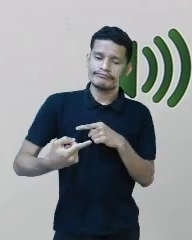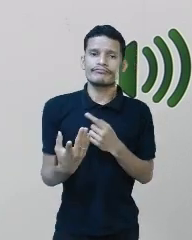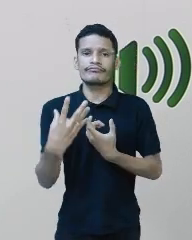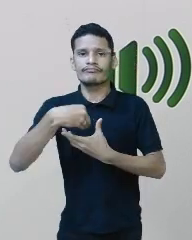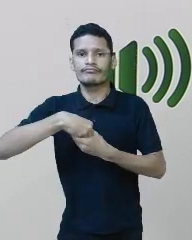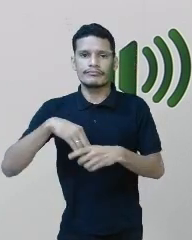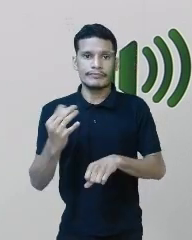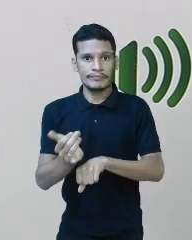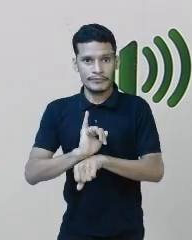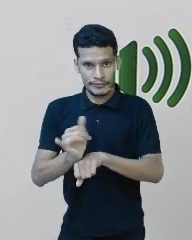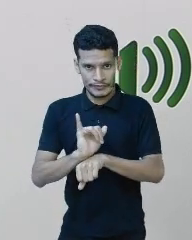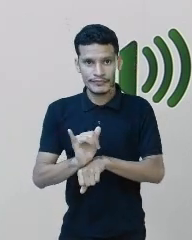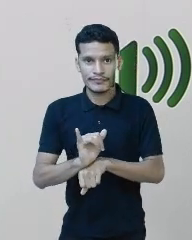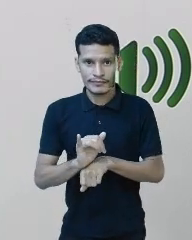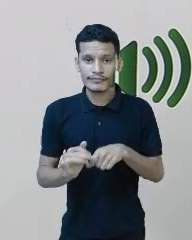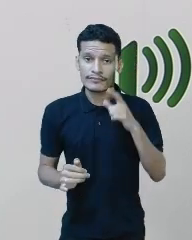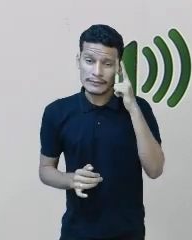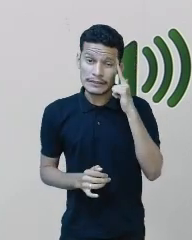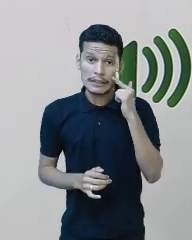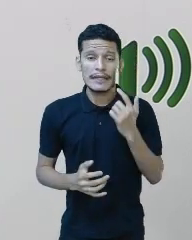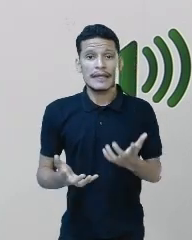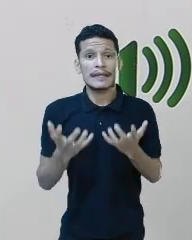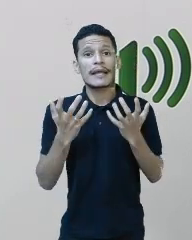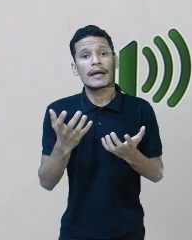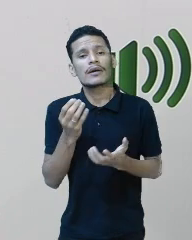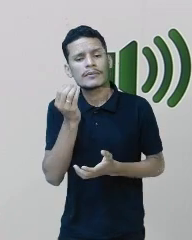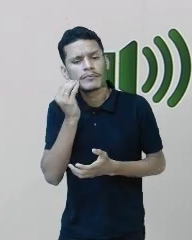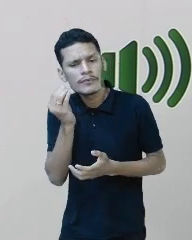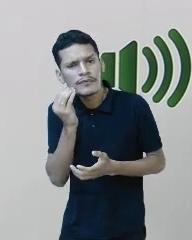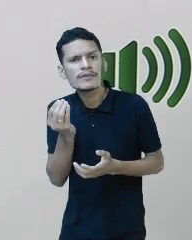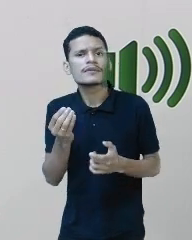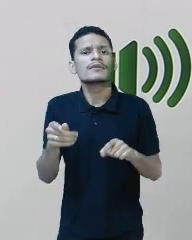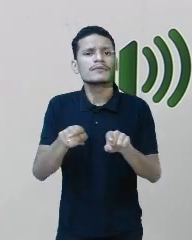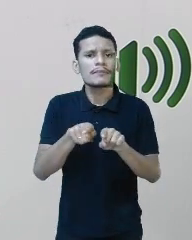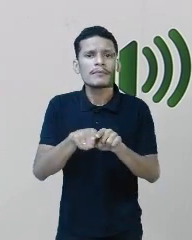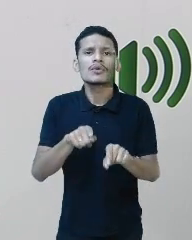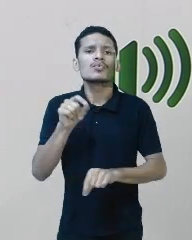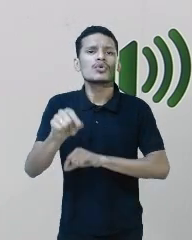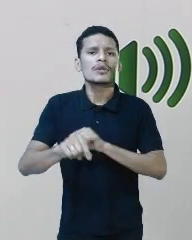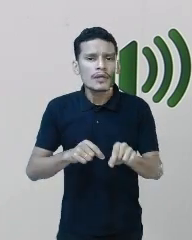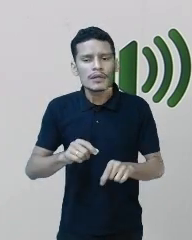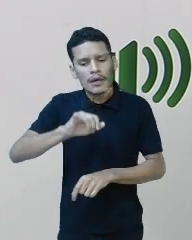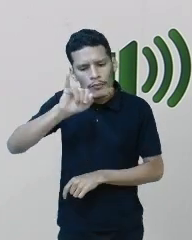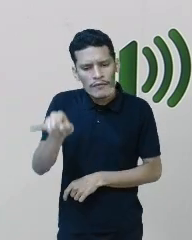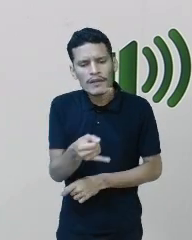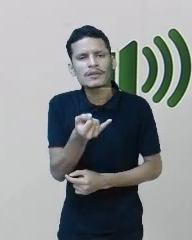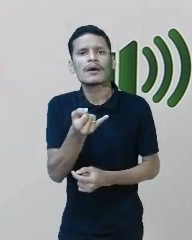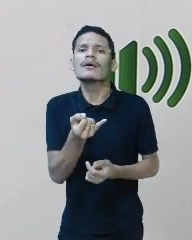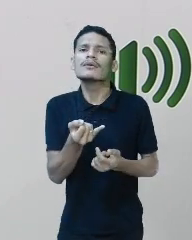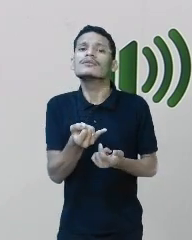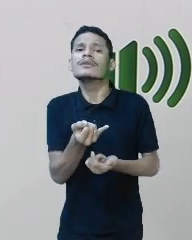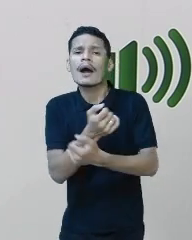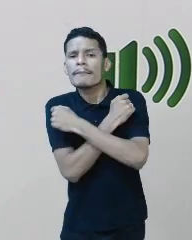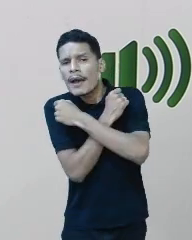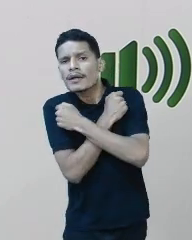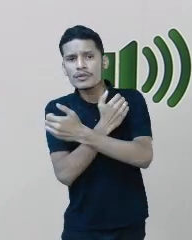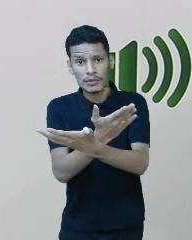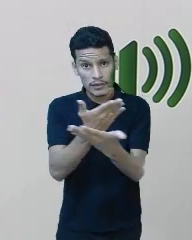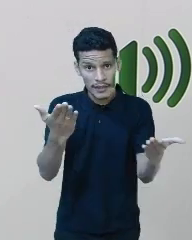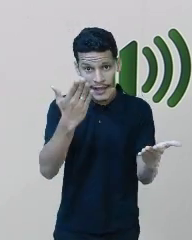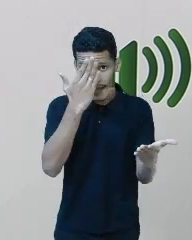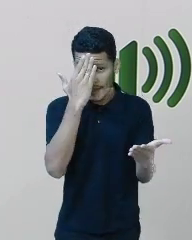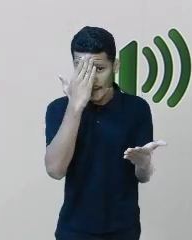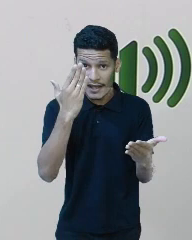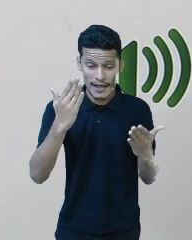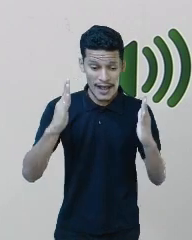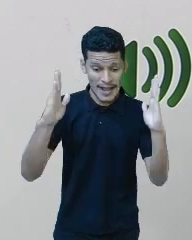YouTube, certo? Quero aproveitar também a oportunidade para mandar um abraço para todo mundo em casa que está nos acompanhando, que está nos